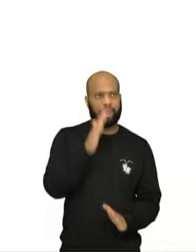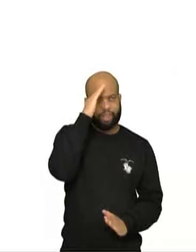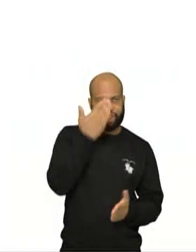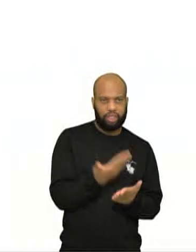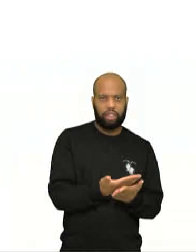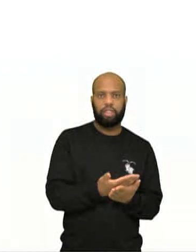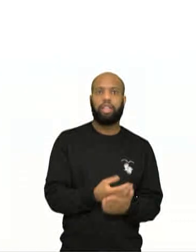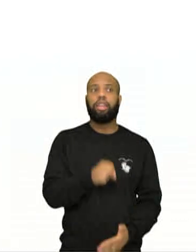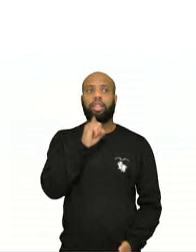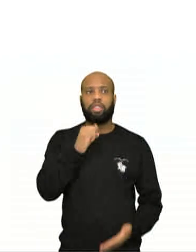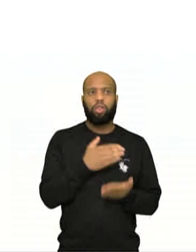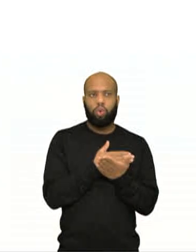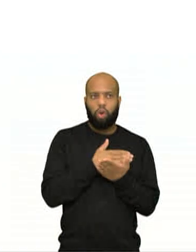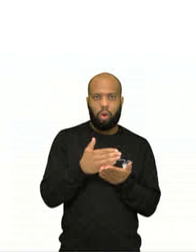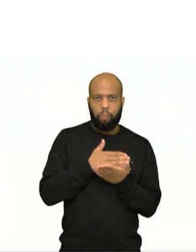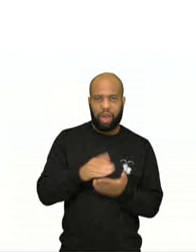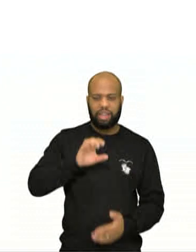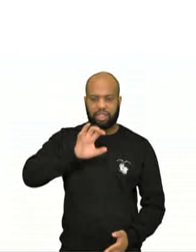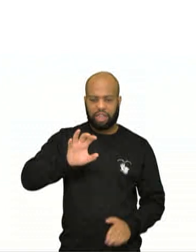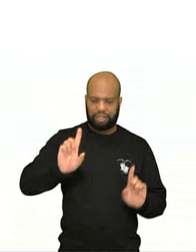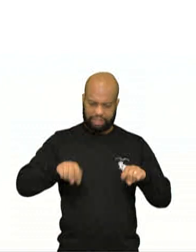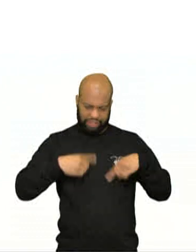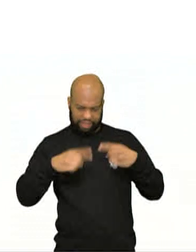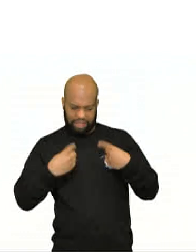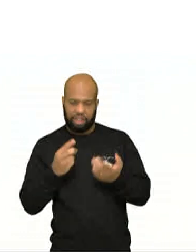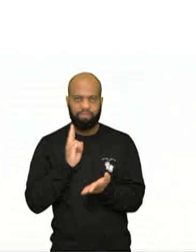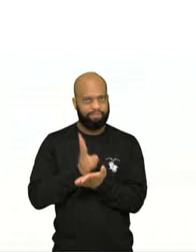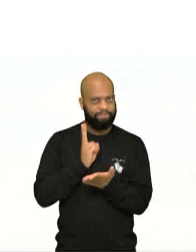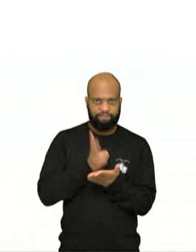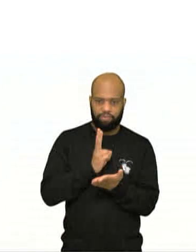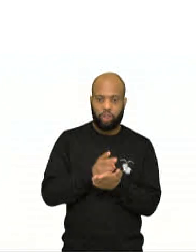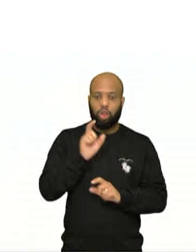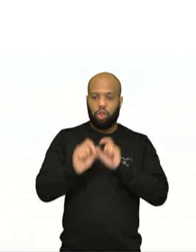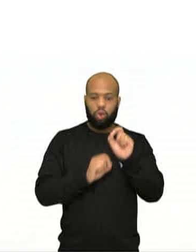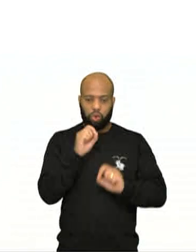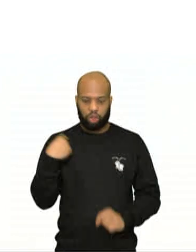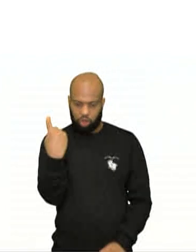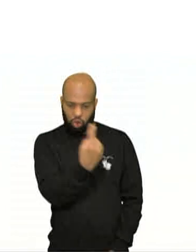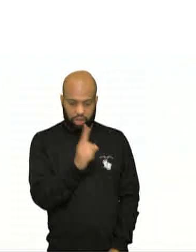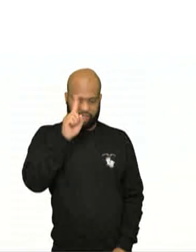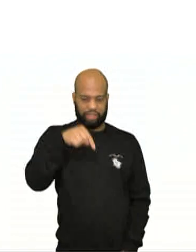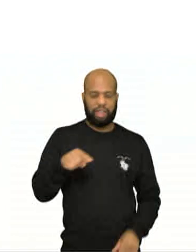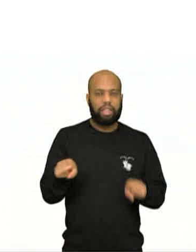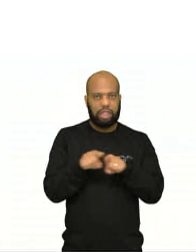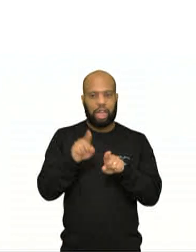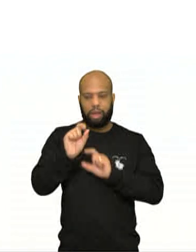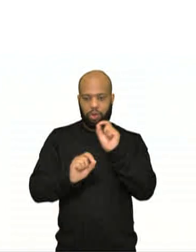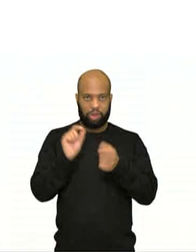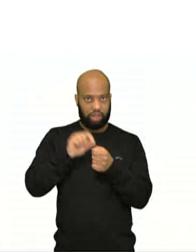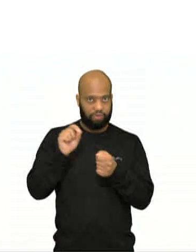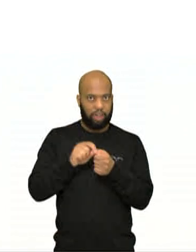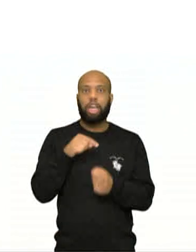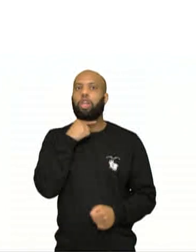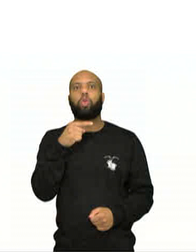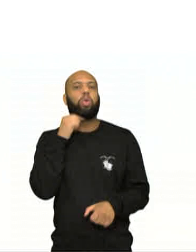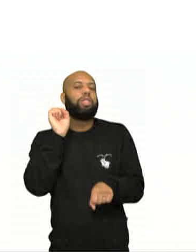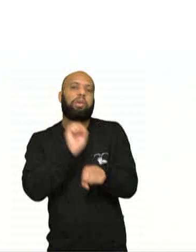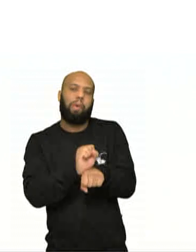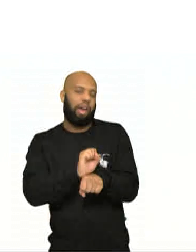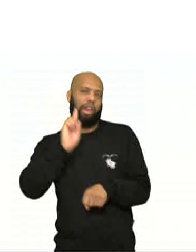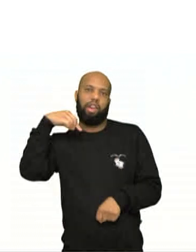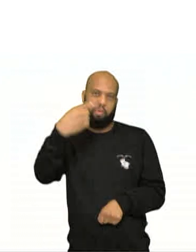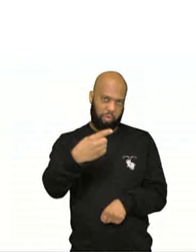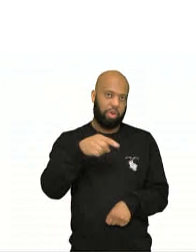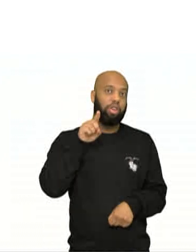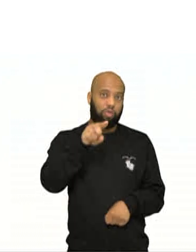Acredita, quando se começa com estes desafios constantes, aquilo que somos e que fazemos, não conseguimos parar